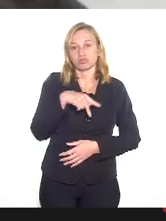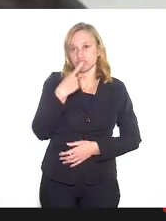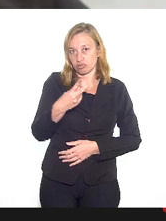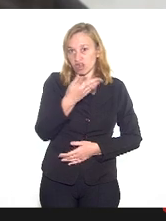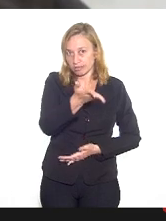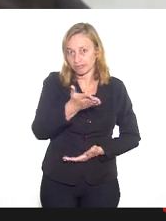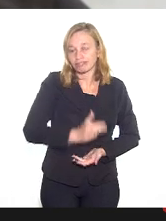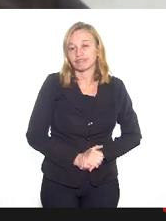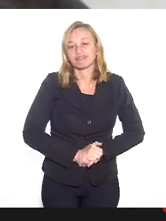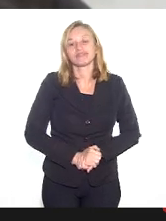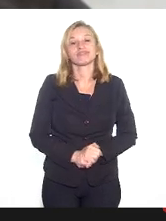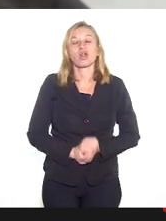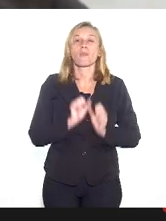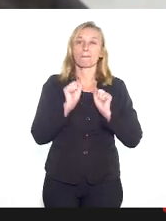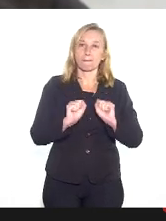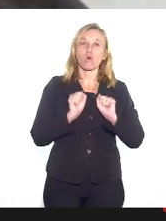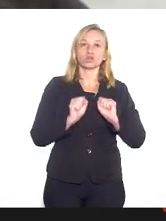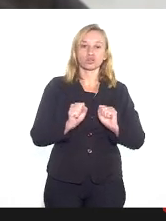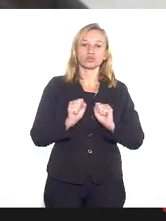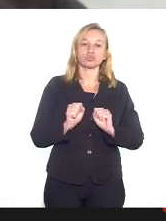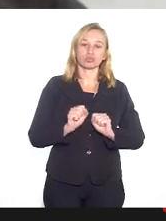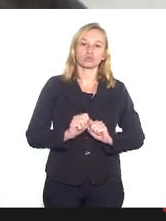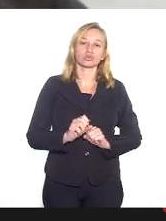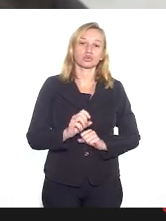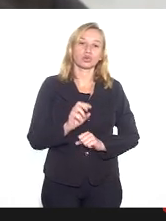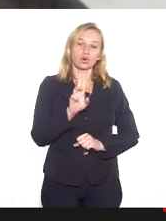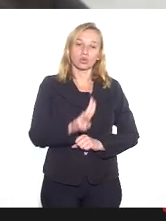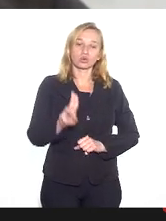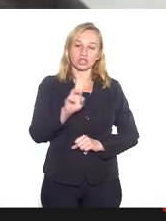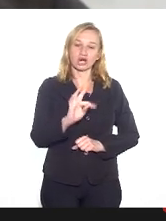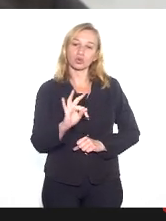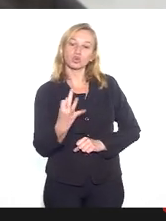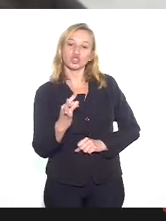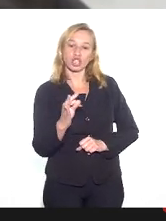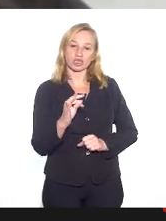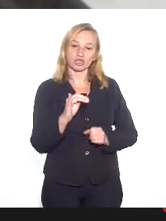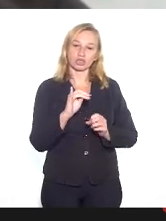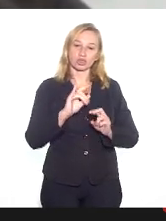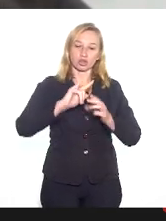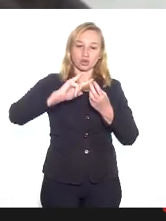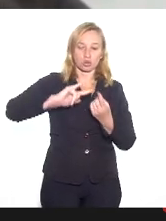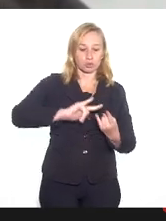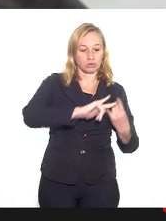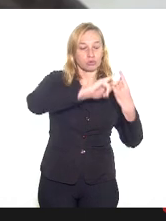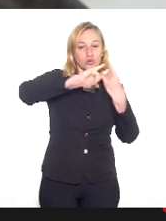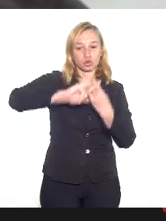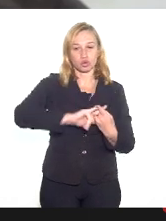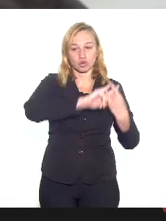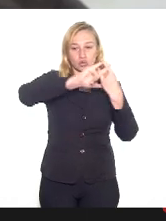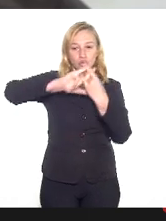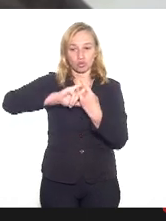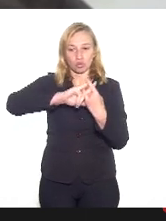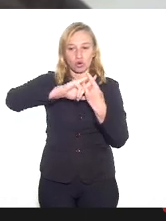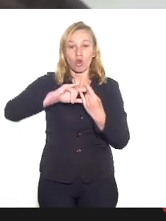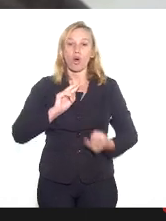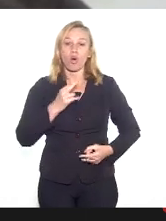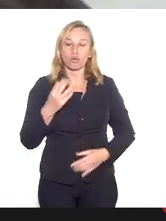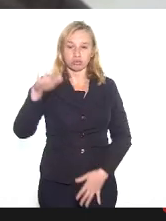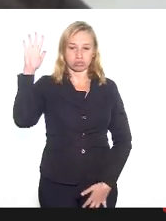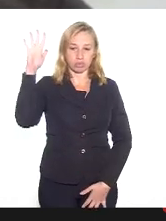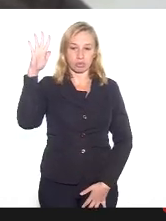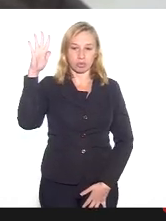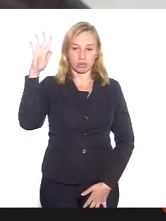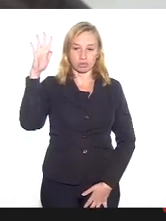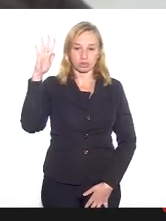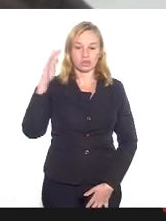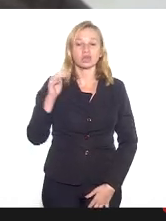intervenção, pode usar aqui o chat do próprio Zoom ou levantar a mão, que a gente tenta,